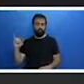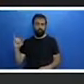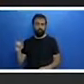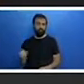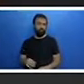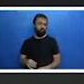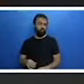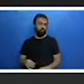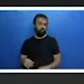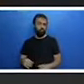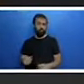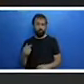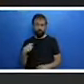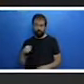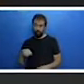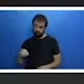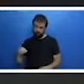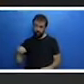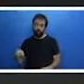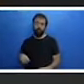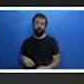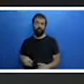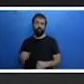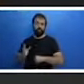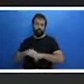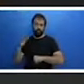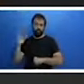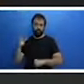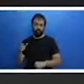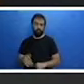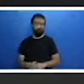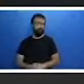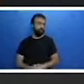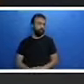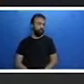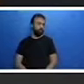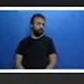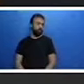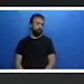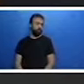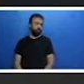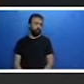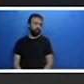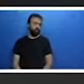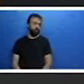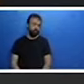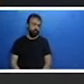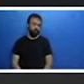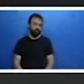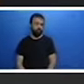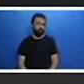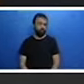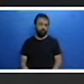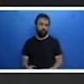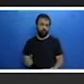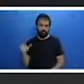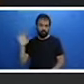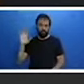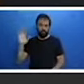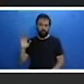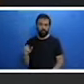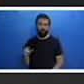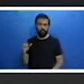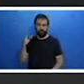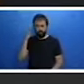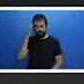eu é a mão que eu escrevo a minha mão que eu domino umas coisas a mão que eu pego o a colher para comer essa mão é